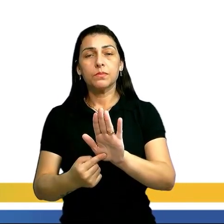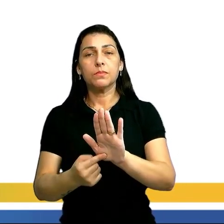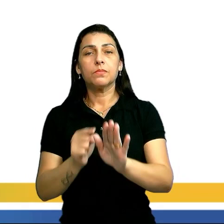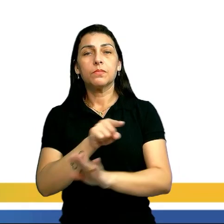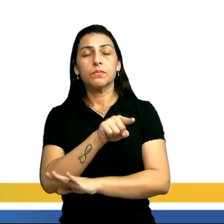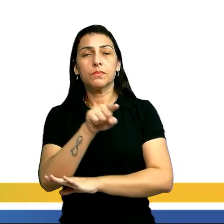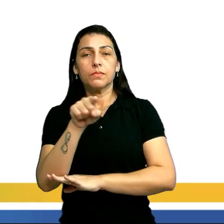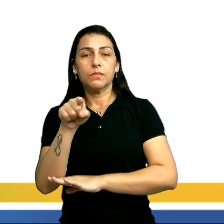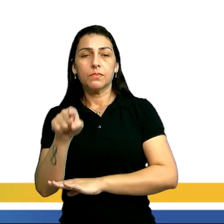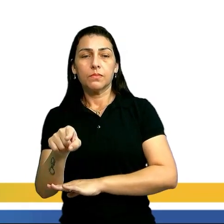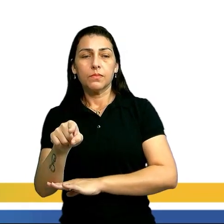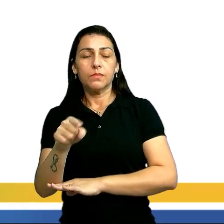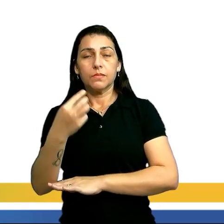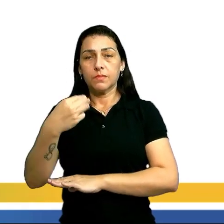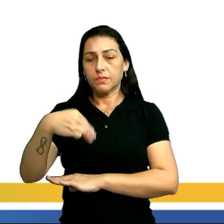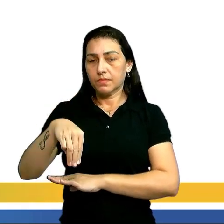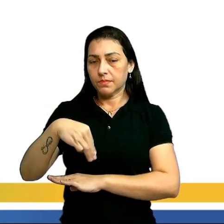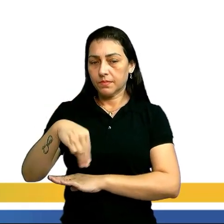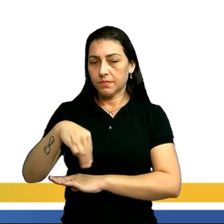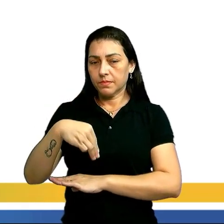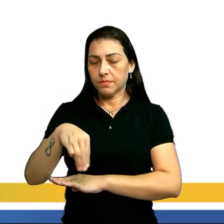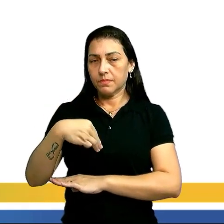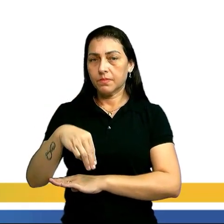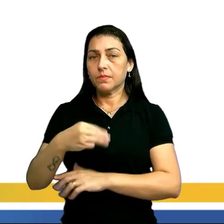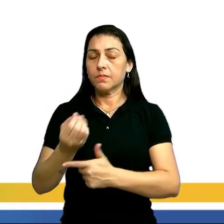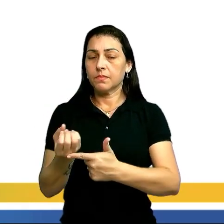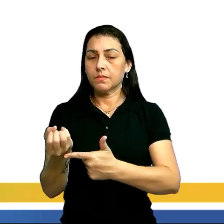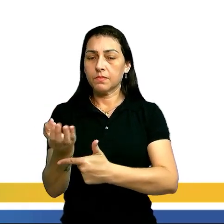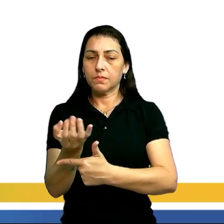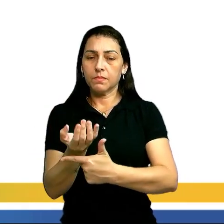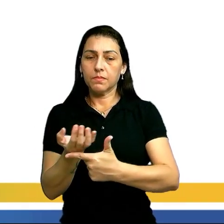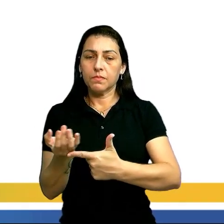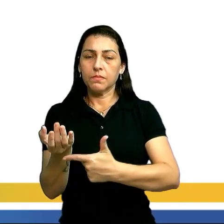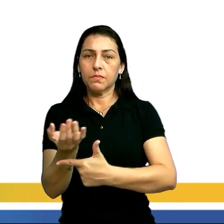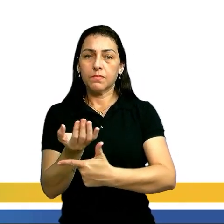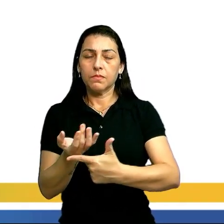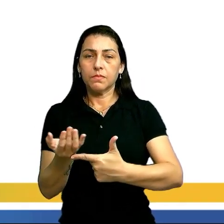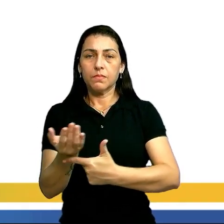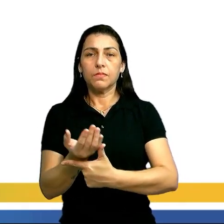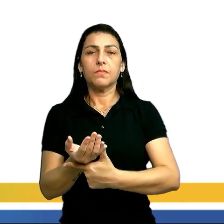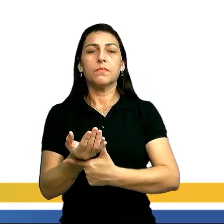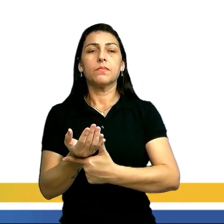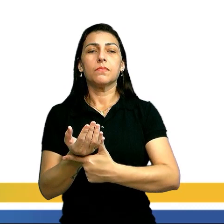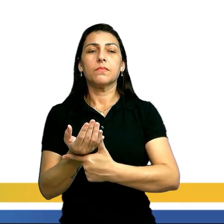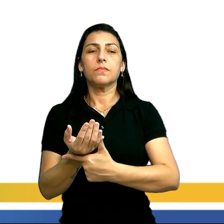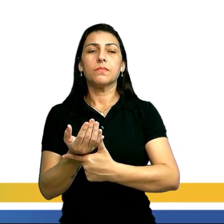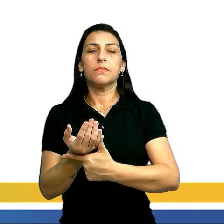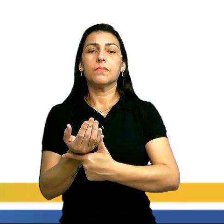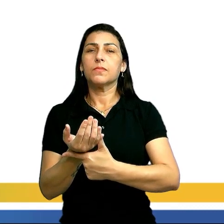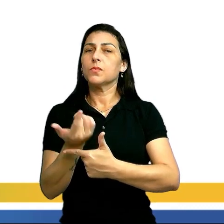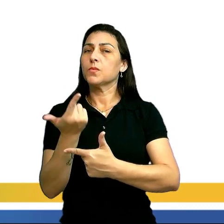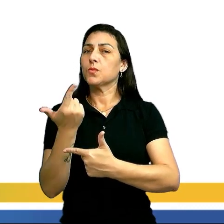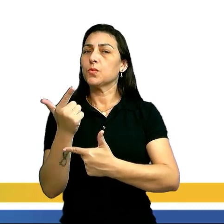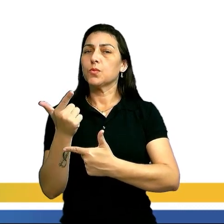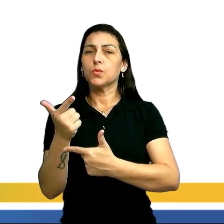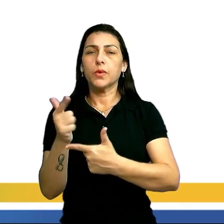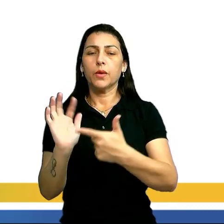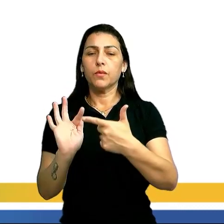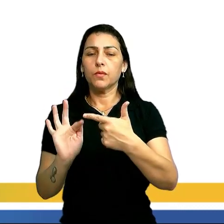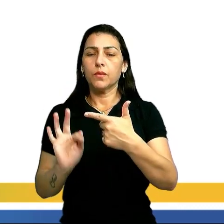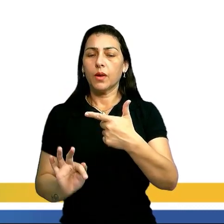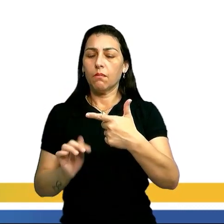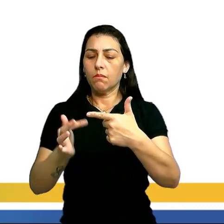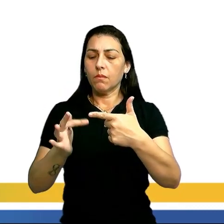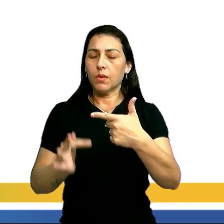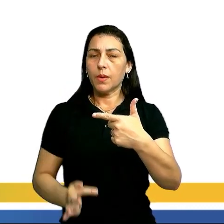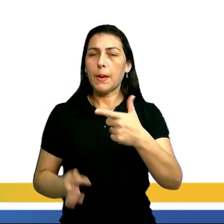vocês que a matemática na área da álgebra, ela é infinita. Observe que